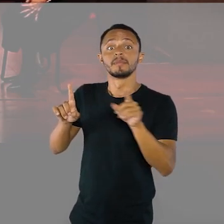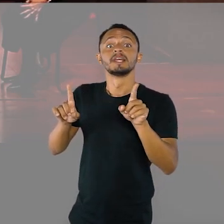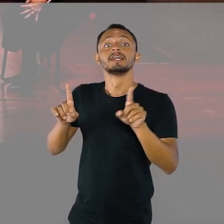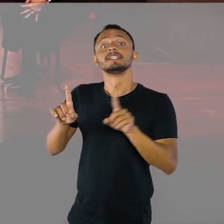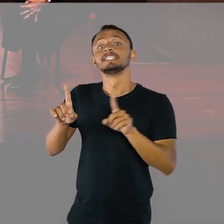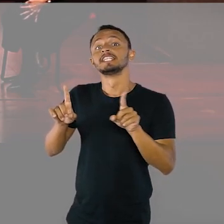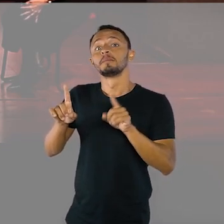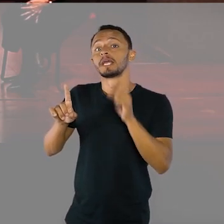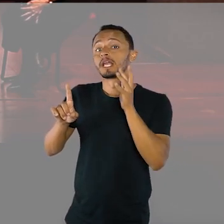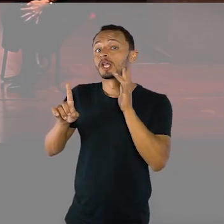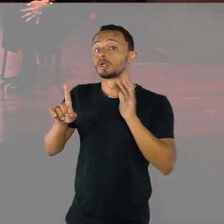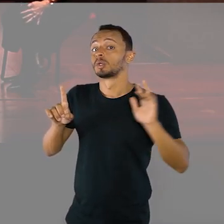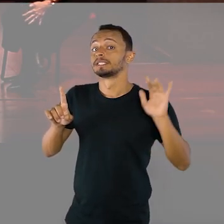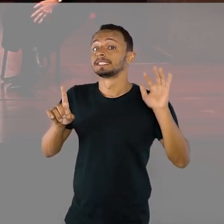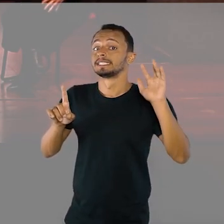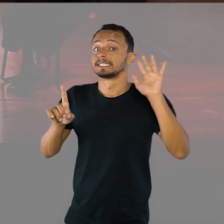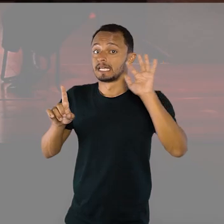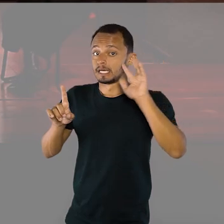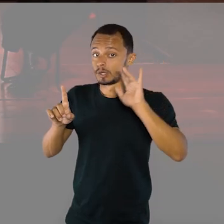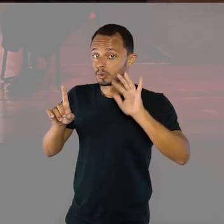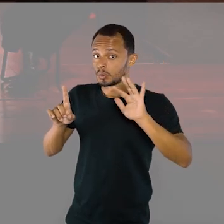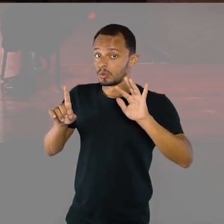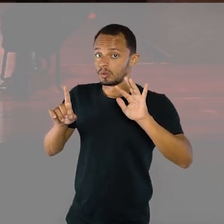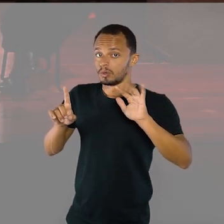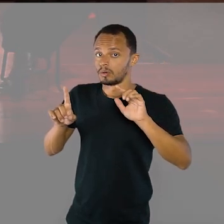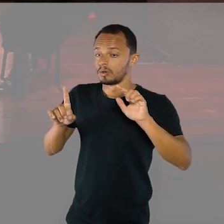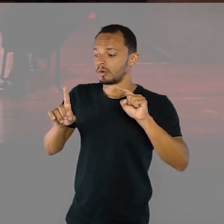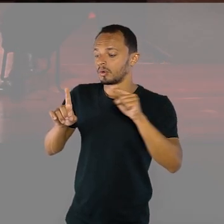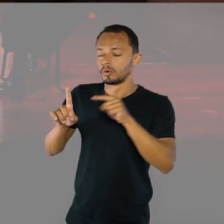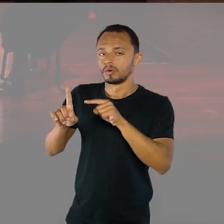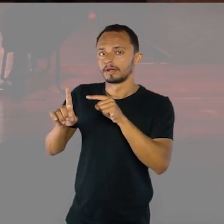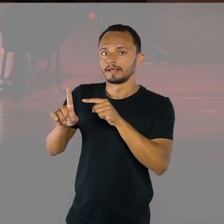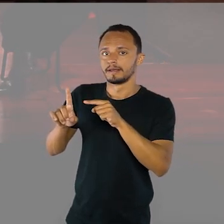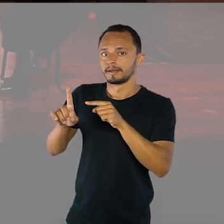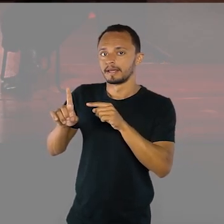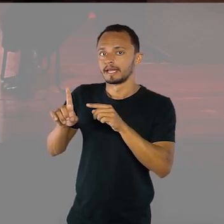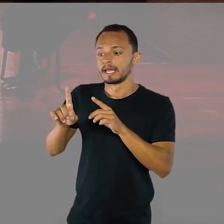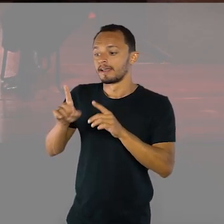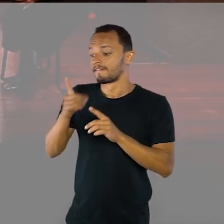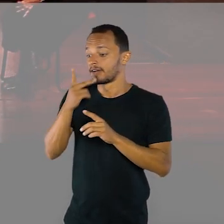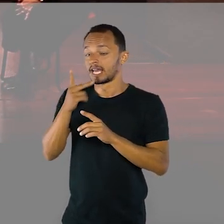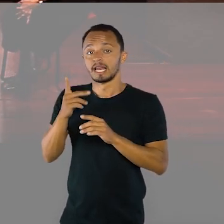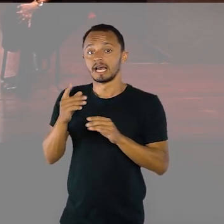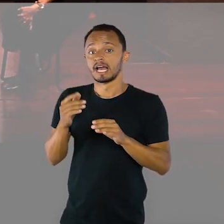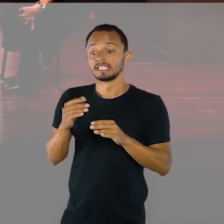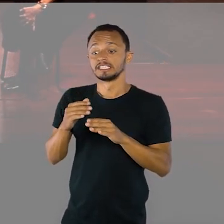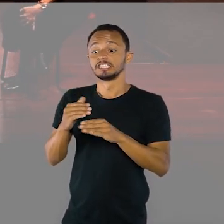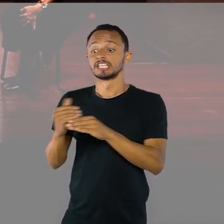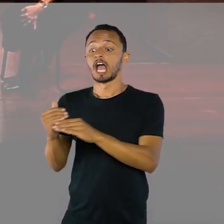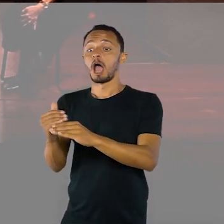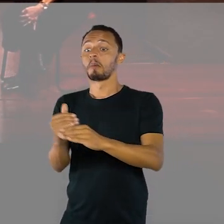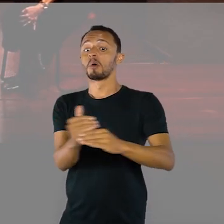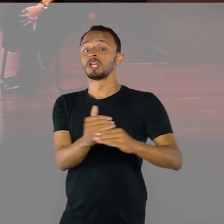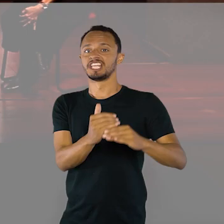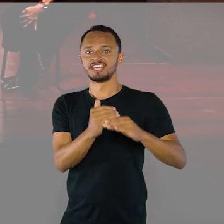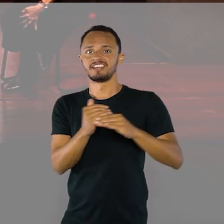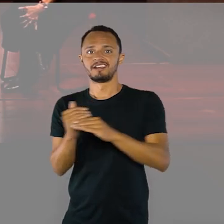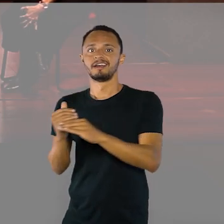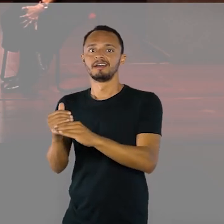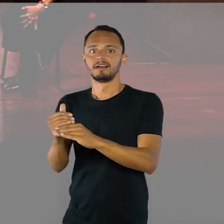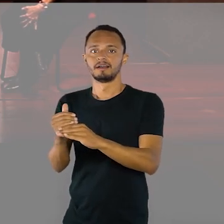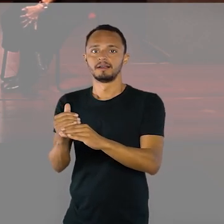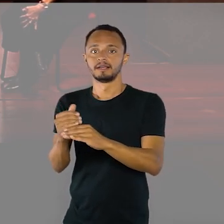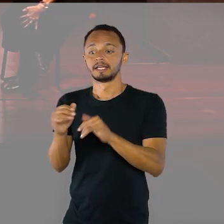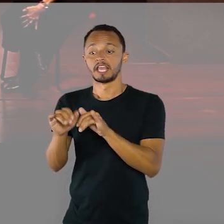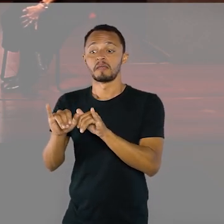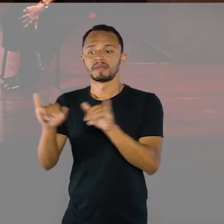noção que prega essa ideia de democracia, de harmonia. Então, parte do que a gente não pôde explicar aqui